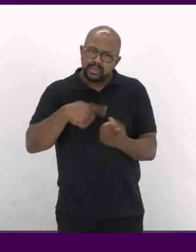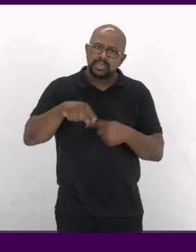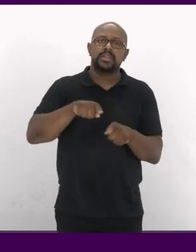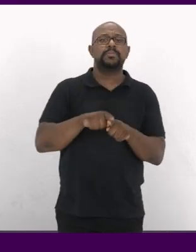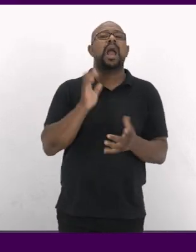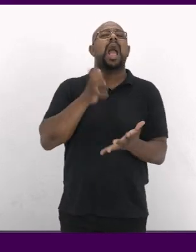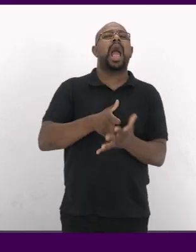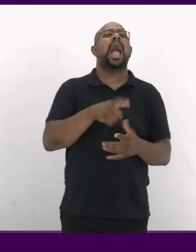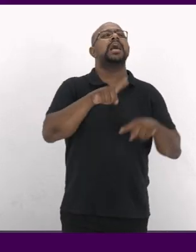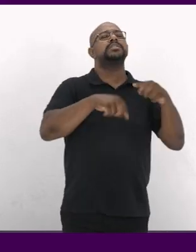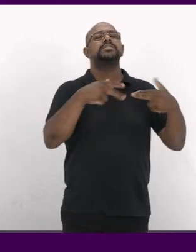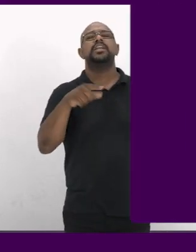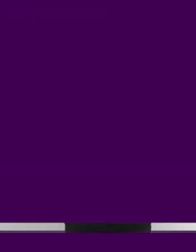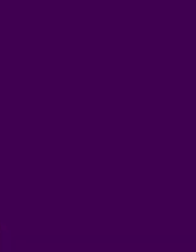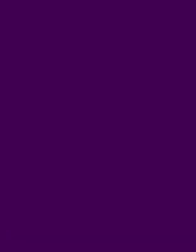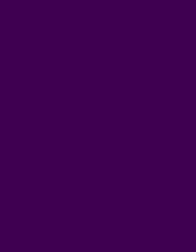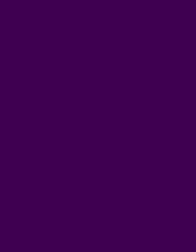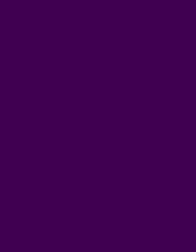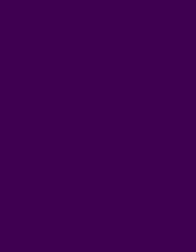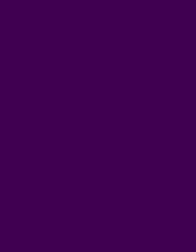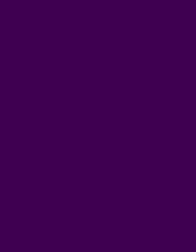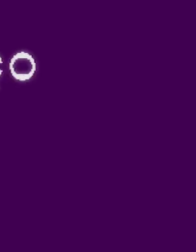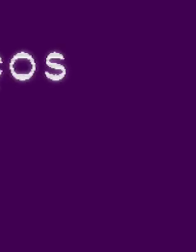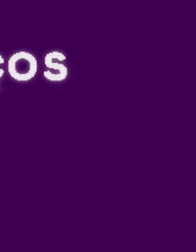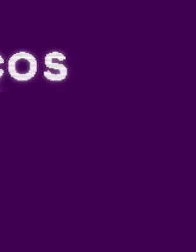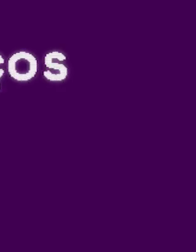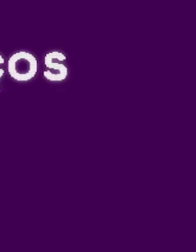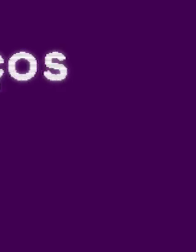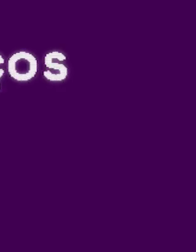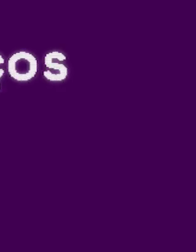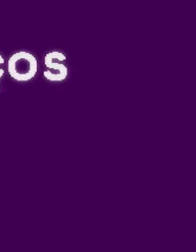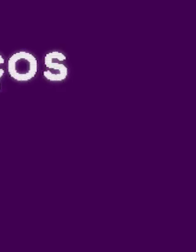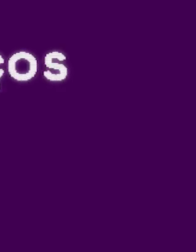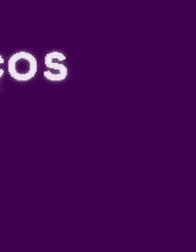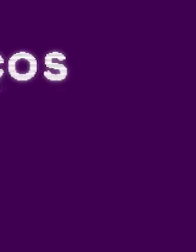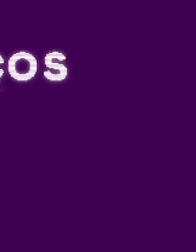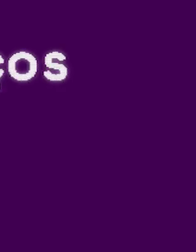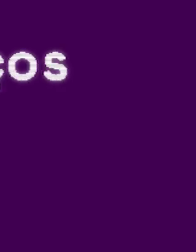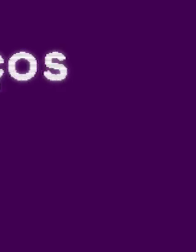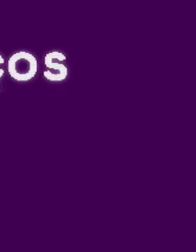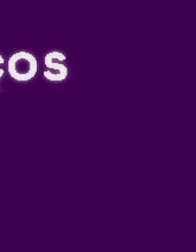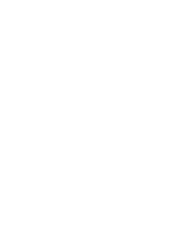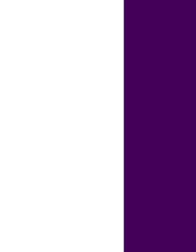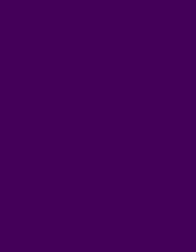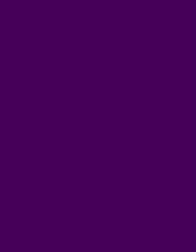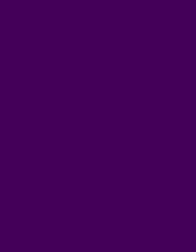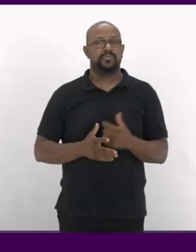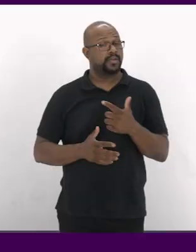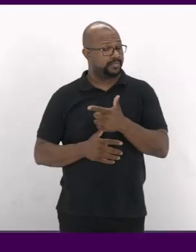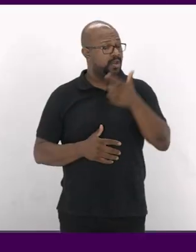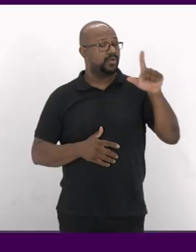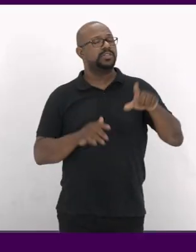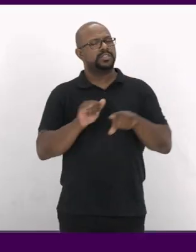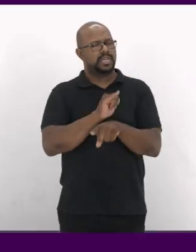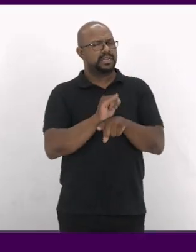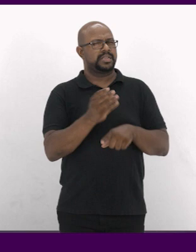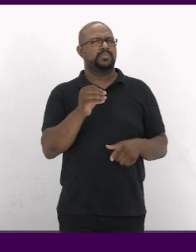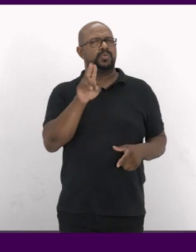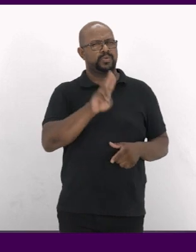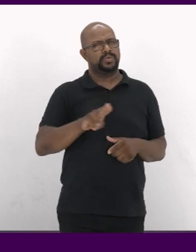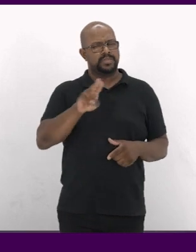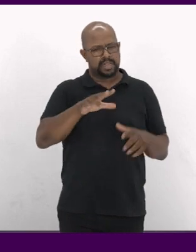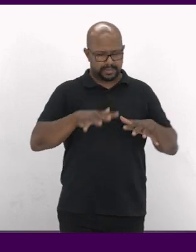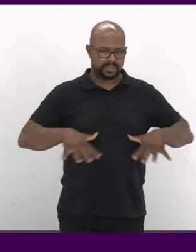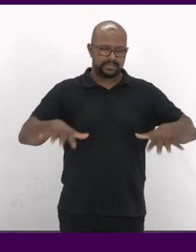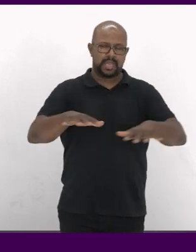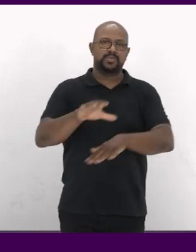com a aquisição de acervo para o museu. Texto: locação de espaços. Uma outra estratégia muito